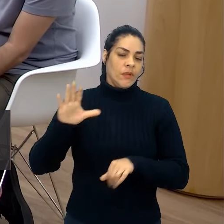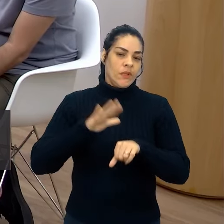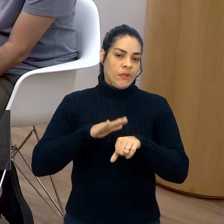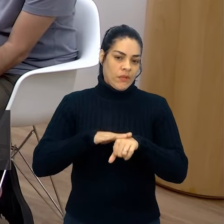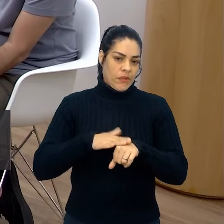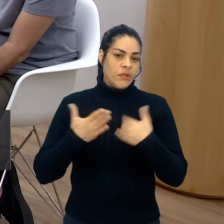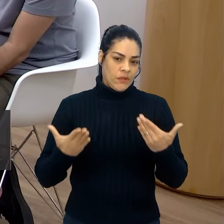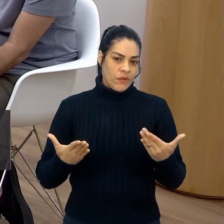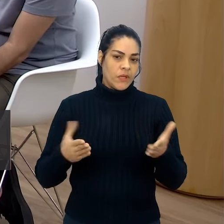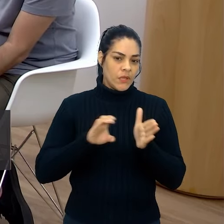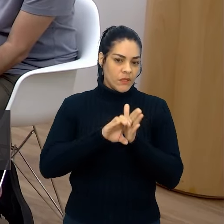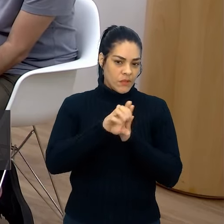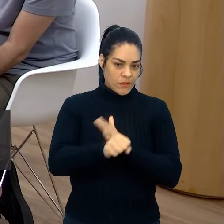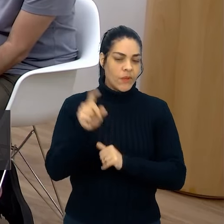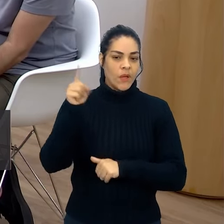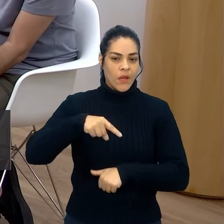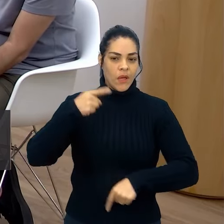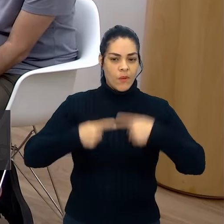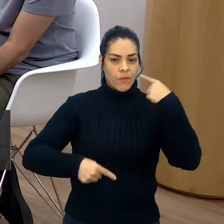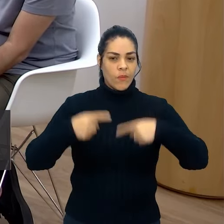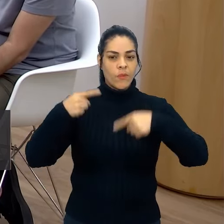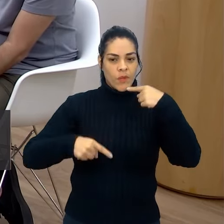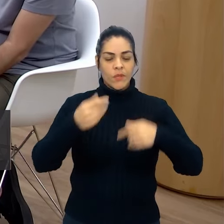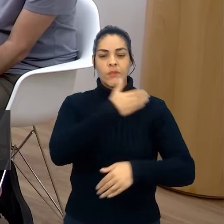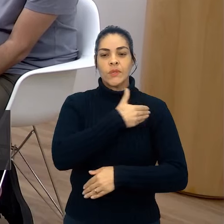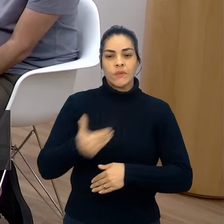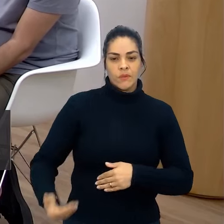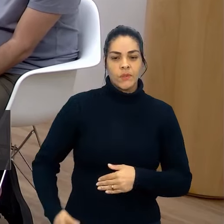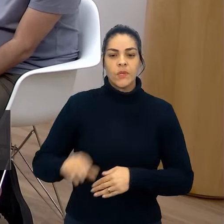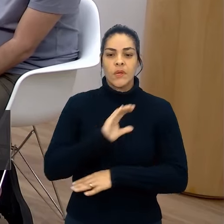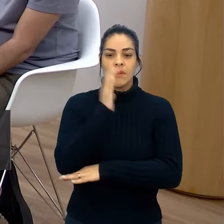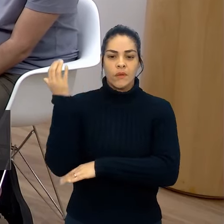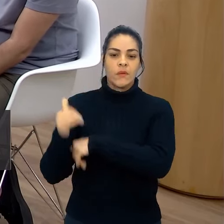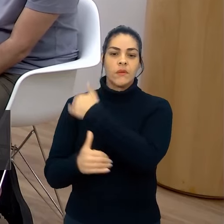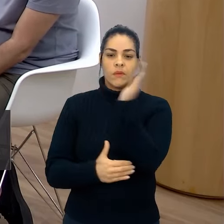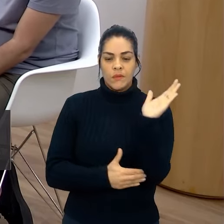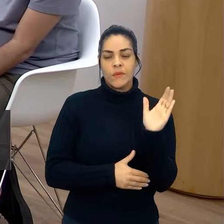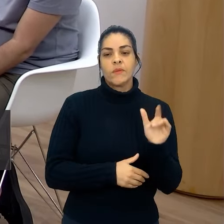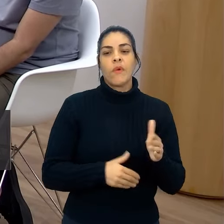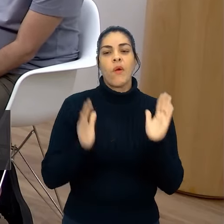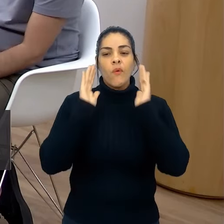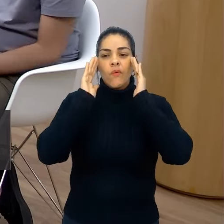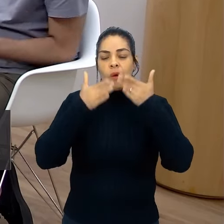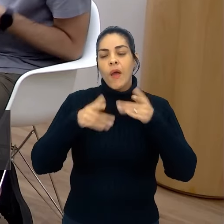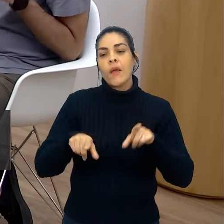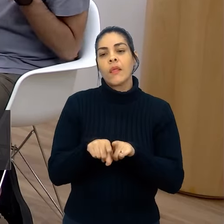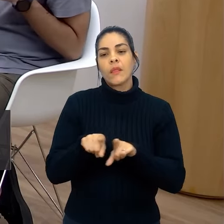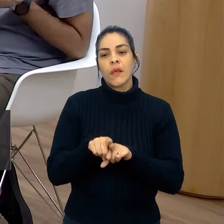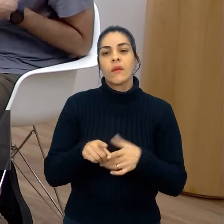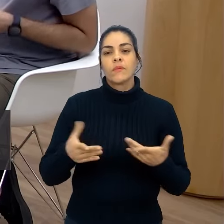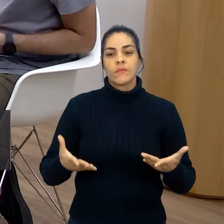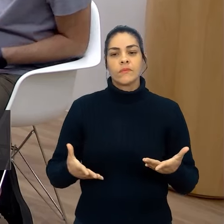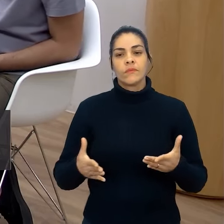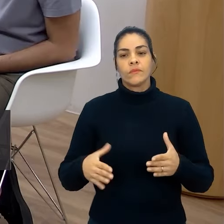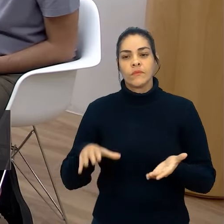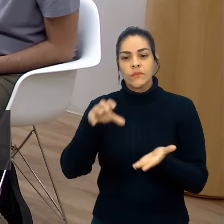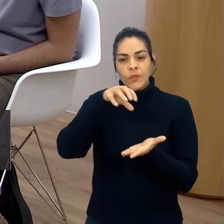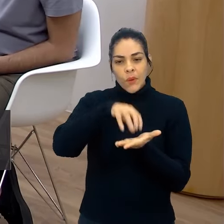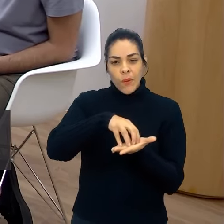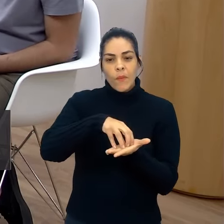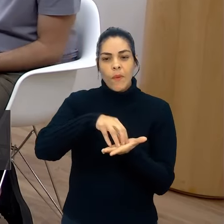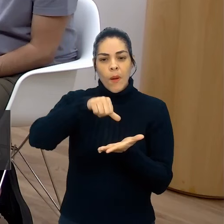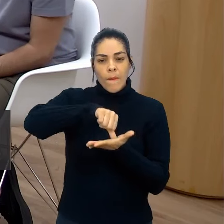essa concepção, tá vendo? É uma política pública ambiental. Tem política pública voltada para os povos